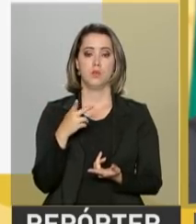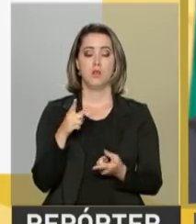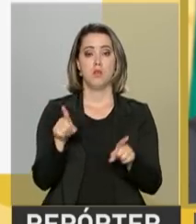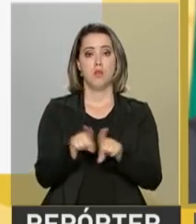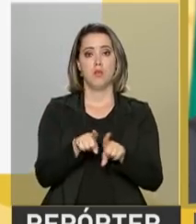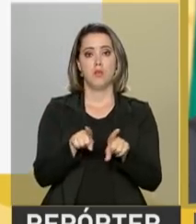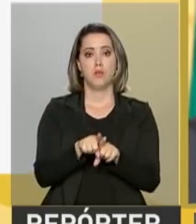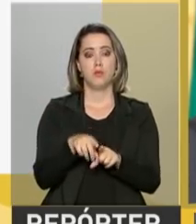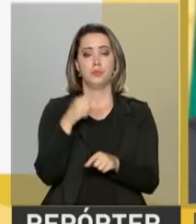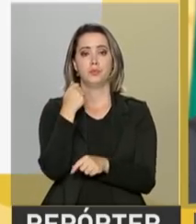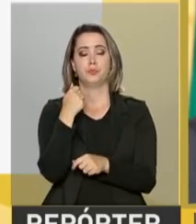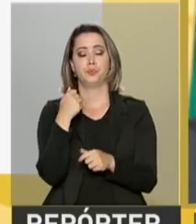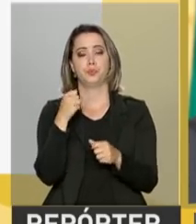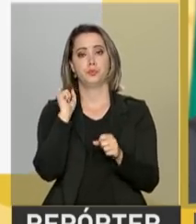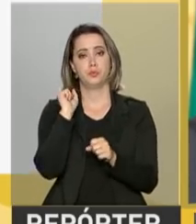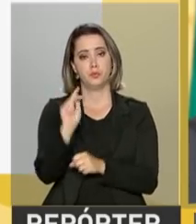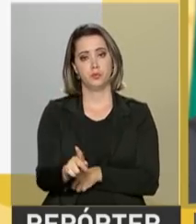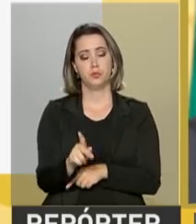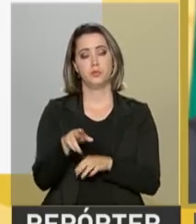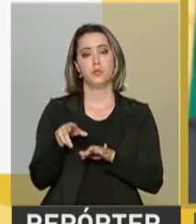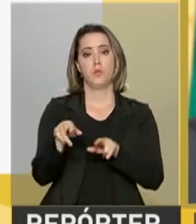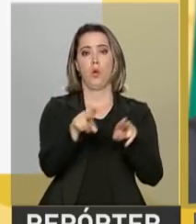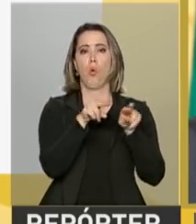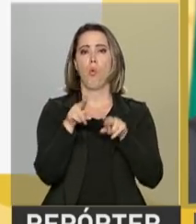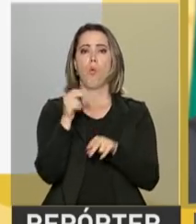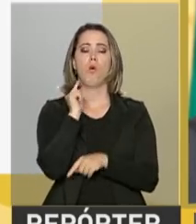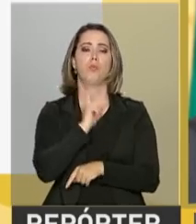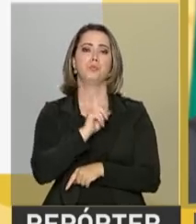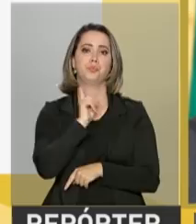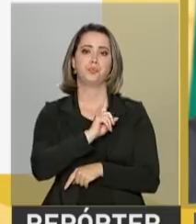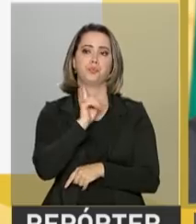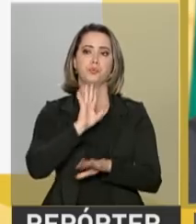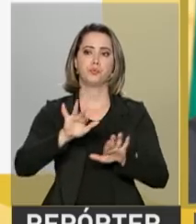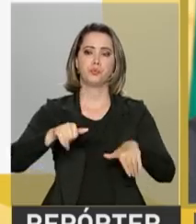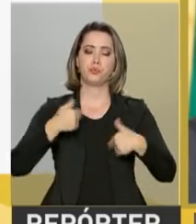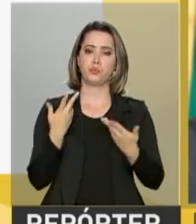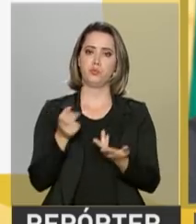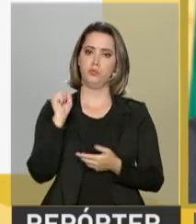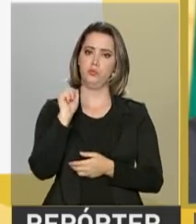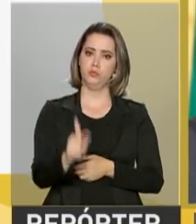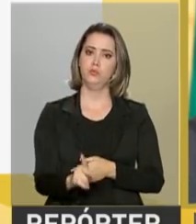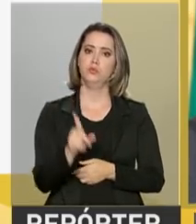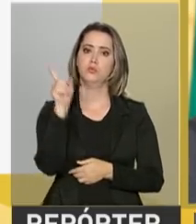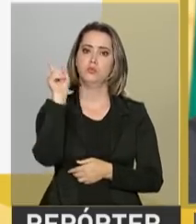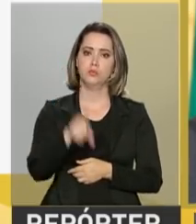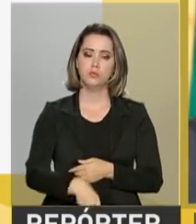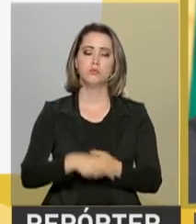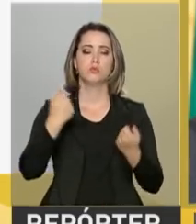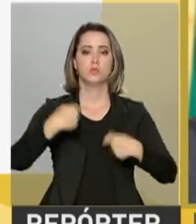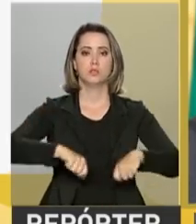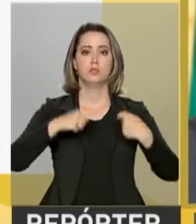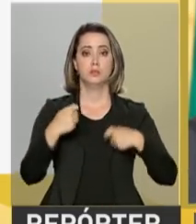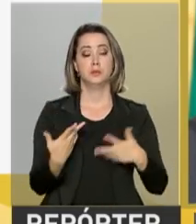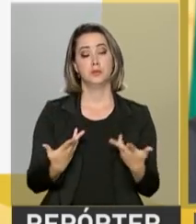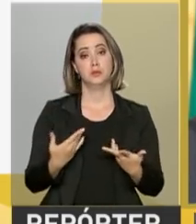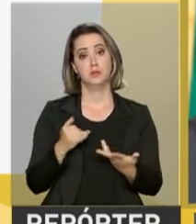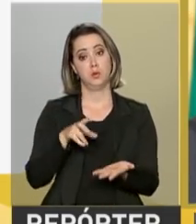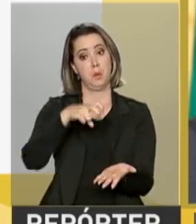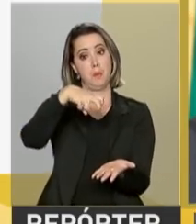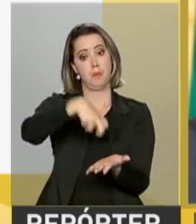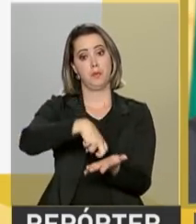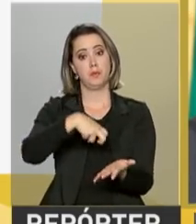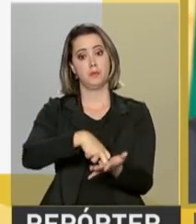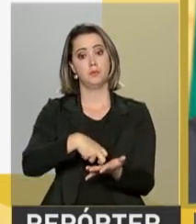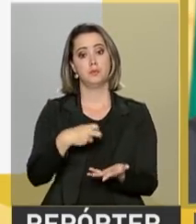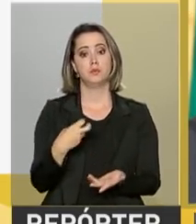causa da Previdência. De igual maneira, Minas Gerais. Então, a Previdência é uma necessidade indispensável, sob pena de daqui a